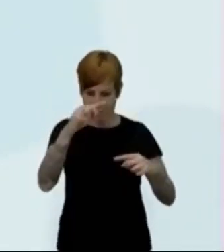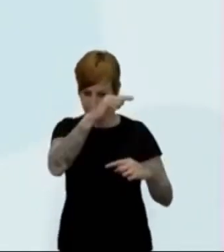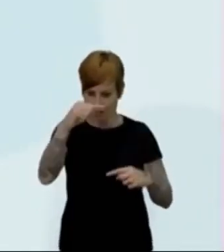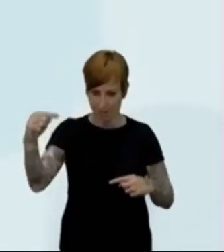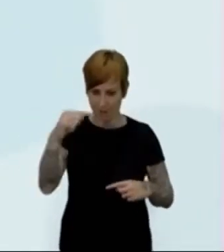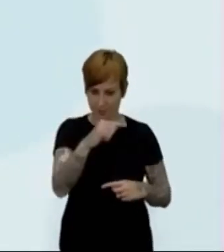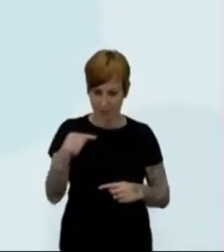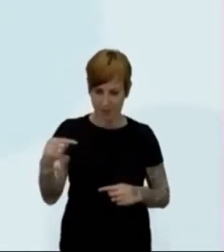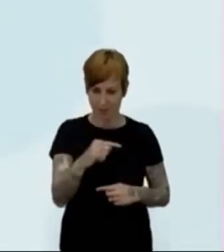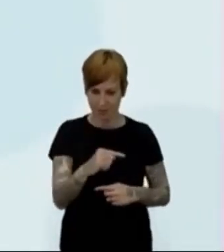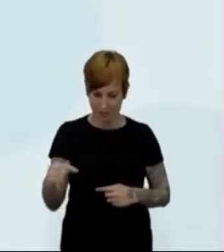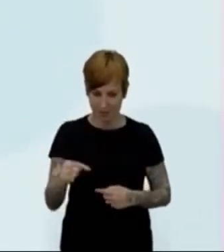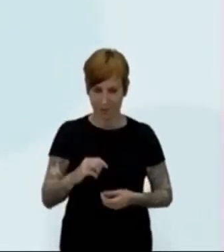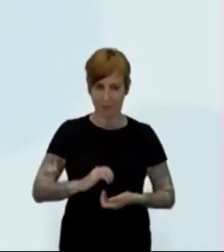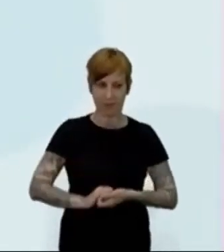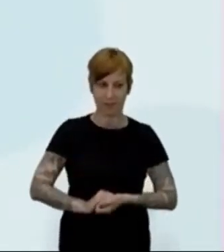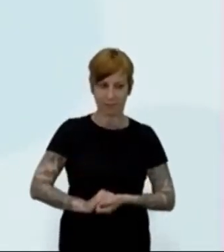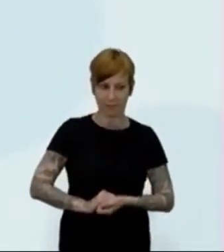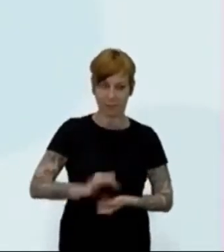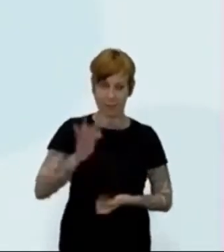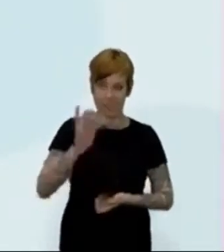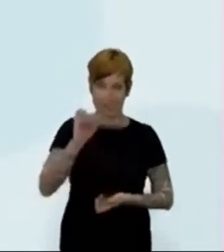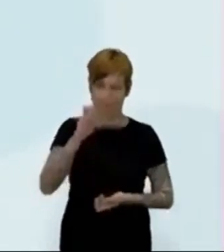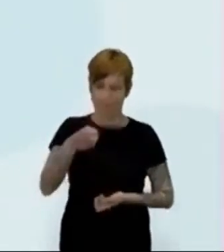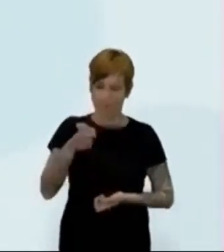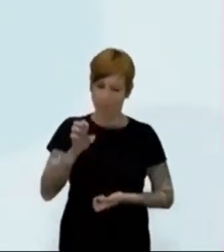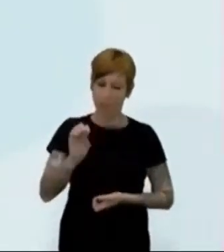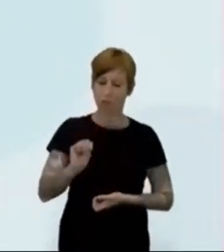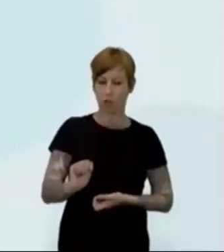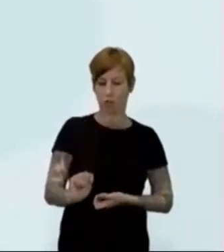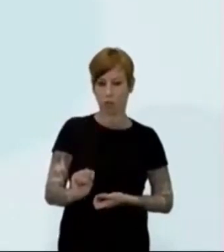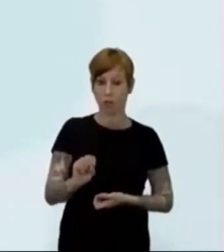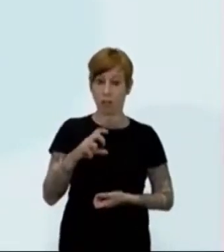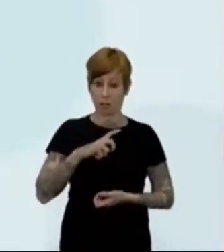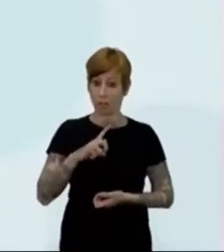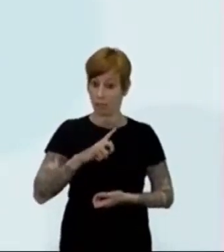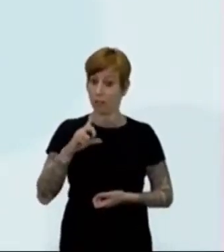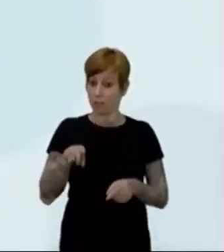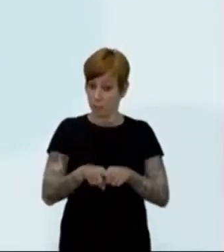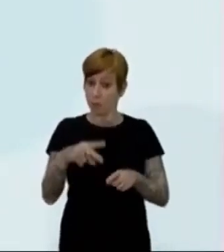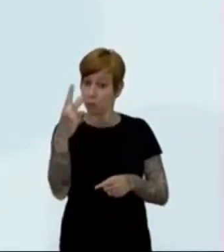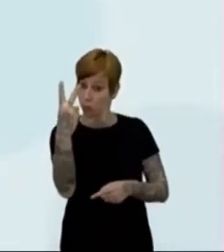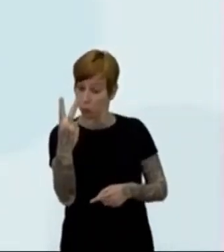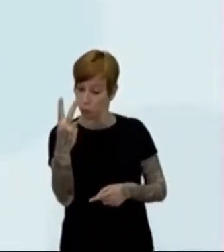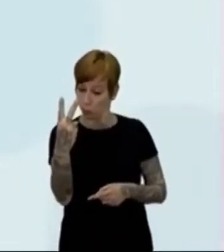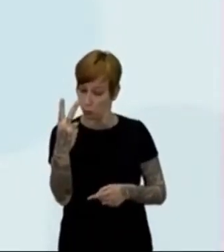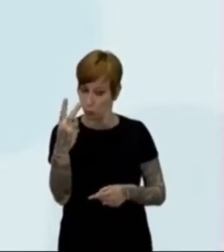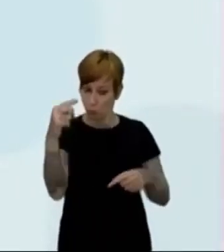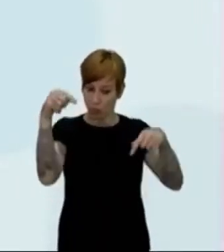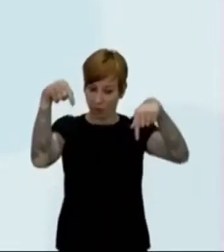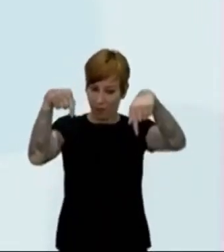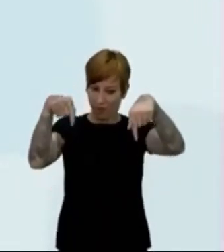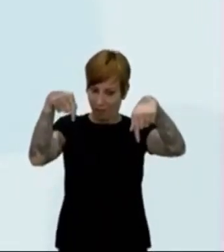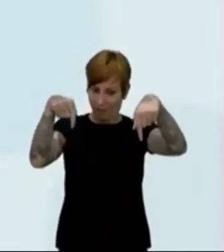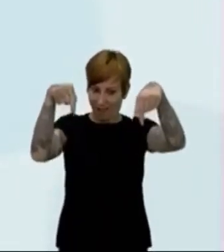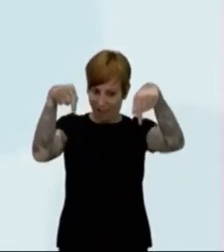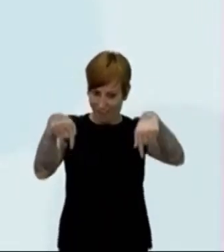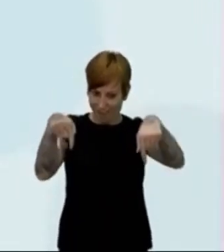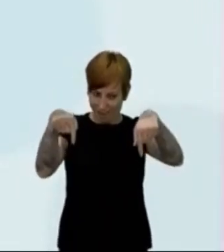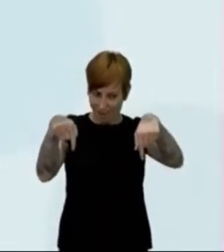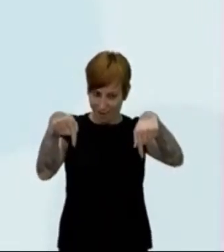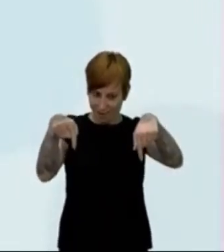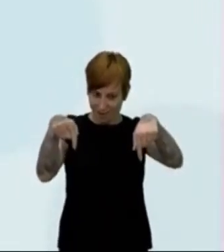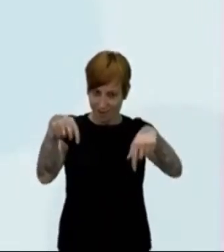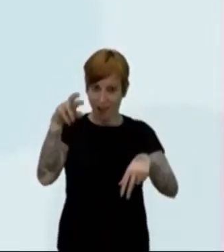de paralelas. Tudo bem? Cortando essas paralelas, a gente tem duas retas em verde aí, que são as nossas transversais, a reta R